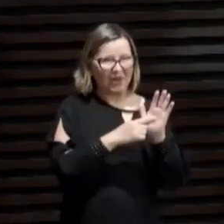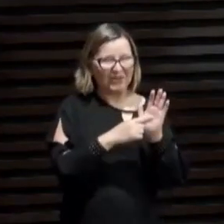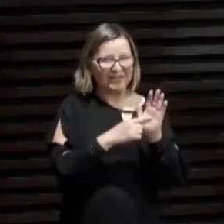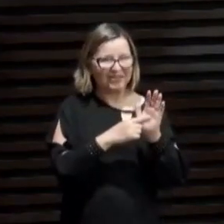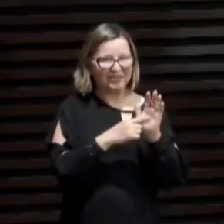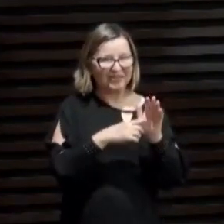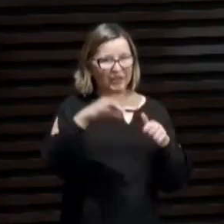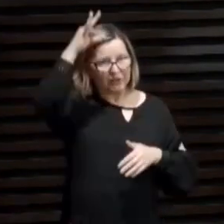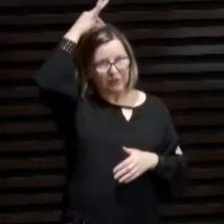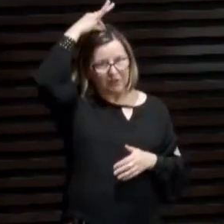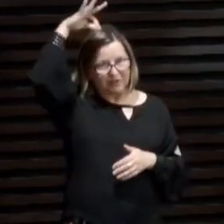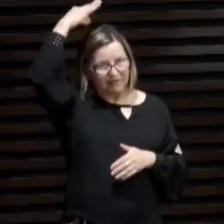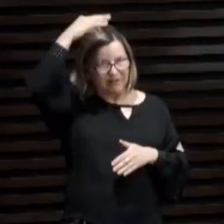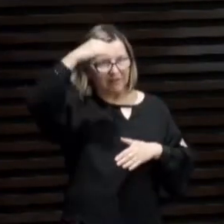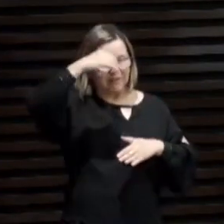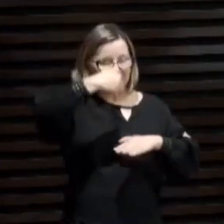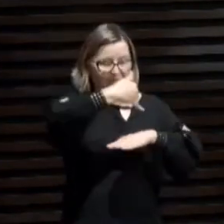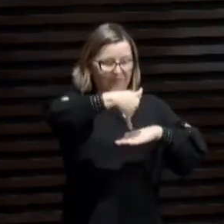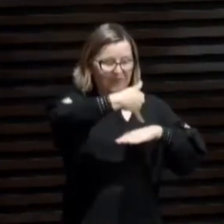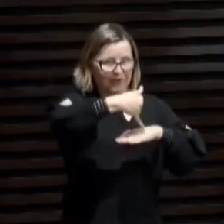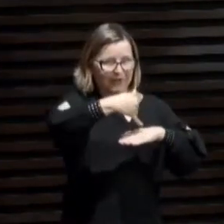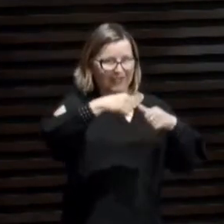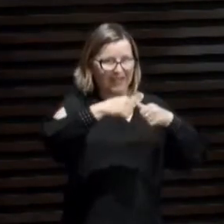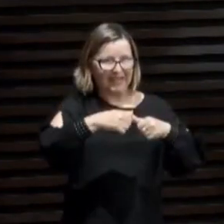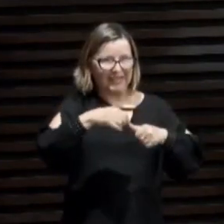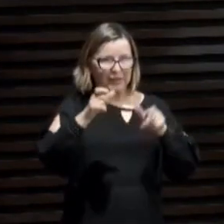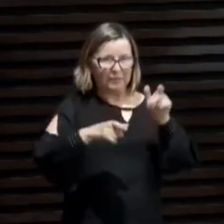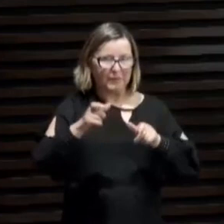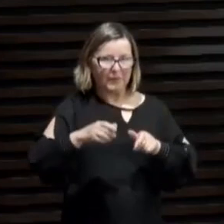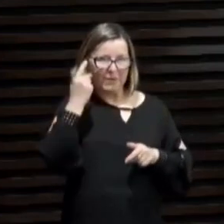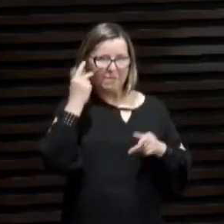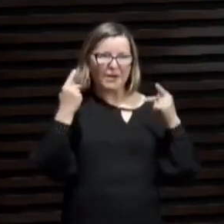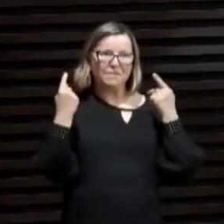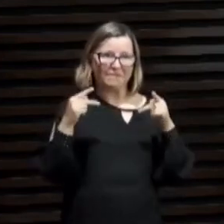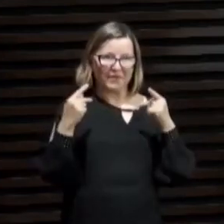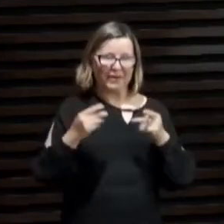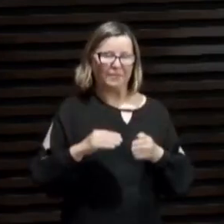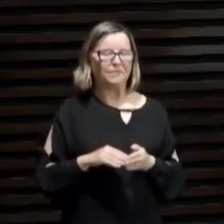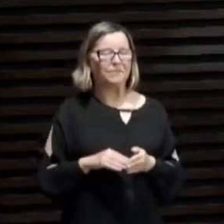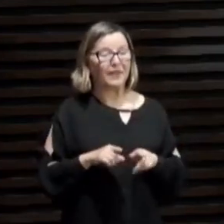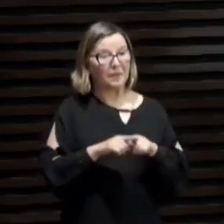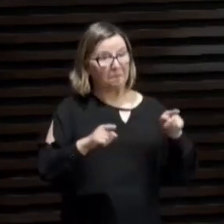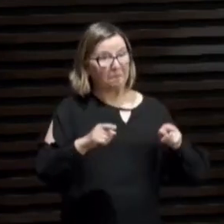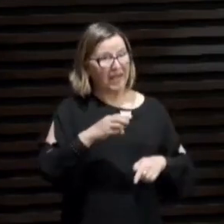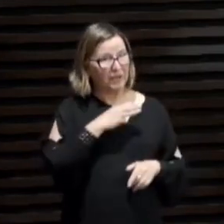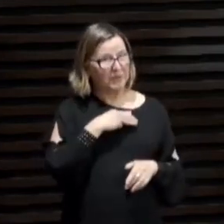unção do Espírito para o ministério que era limitado. Presta